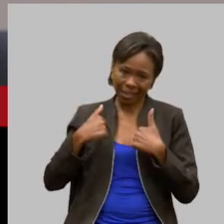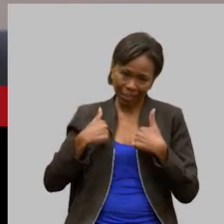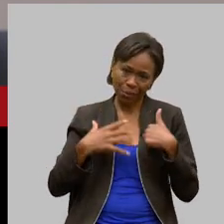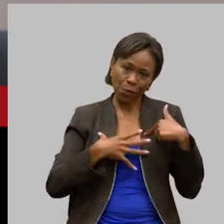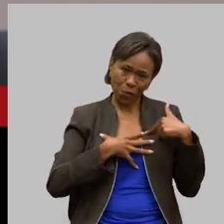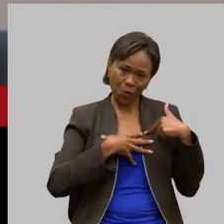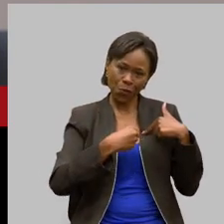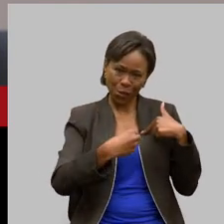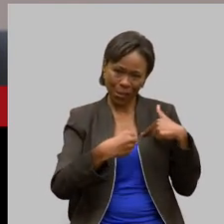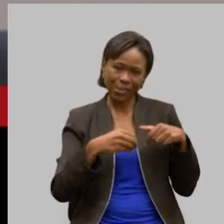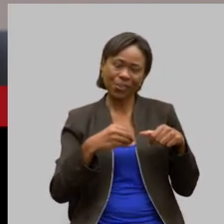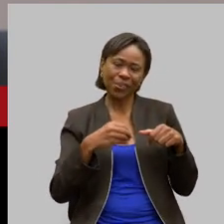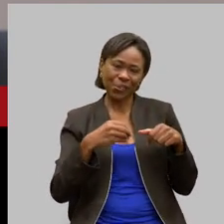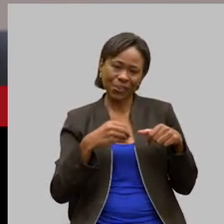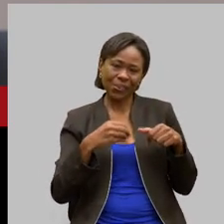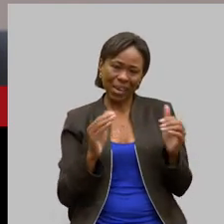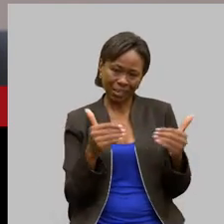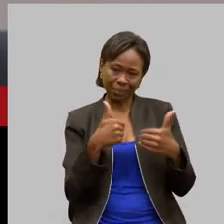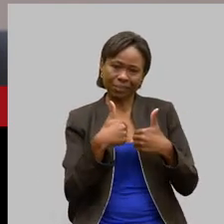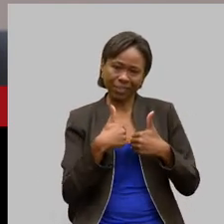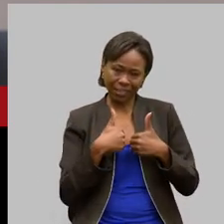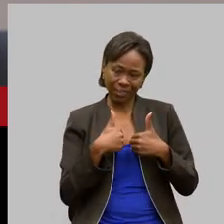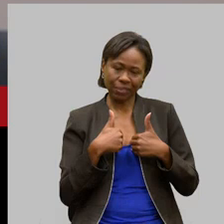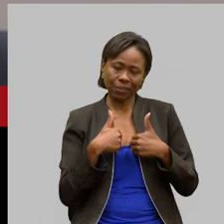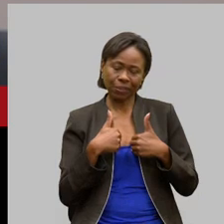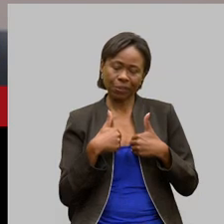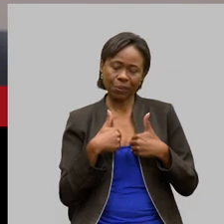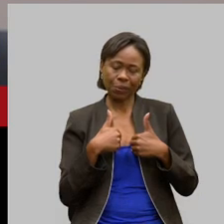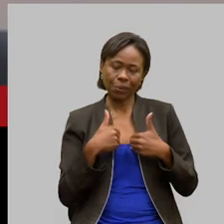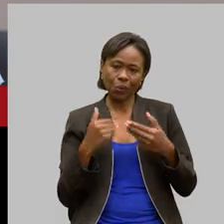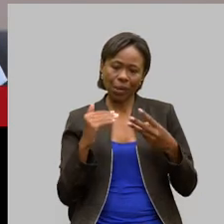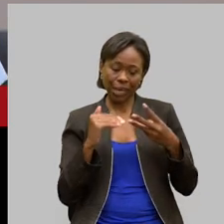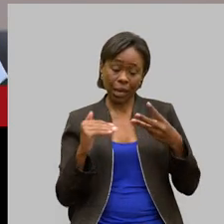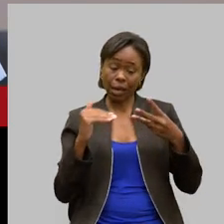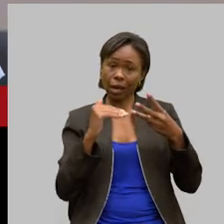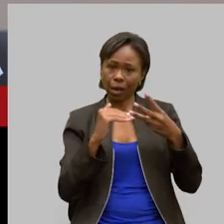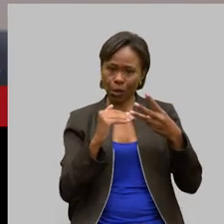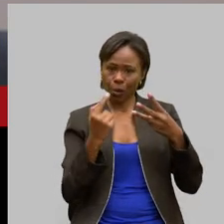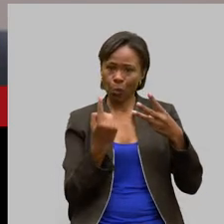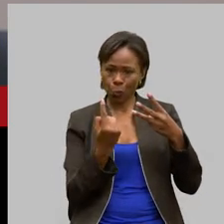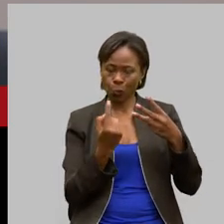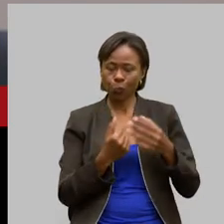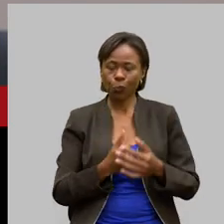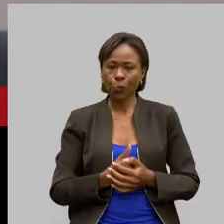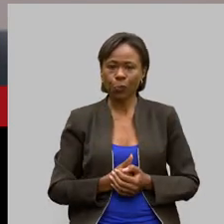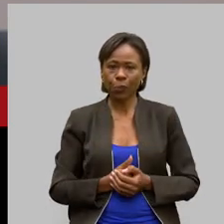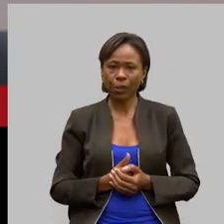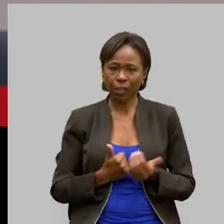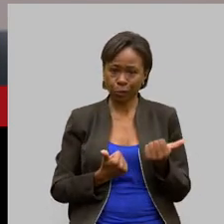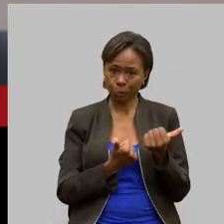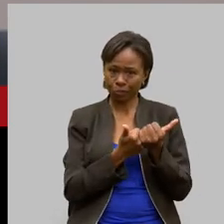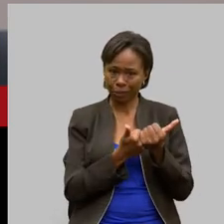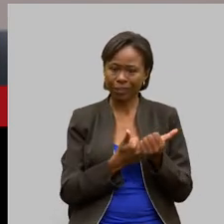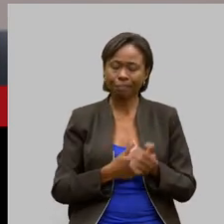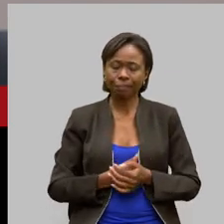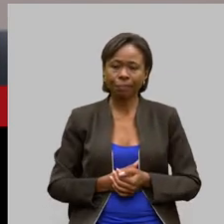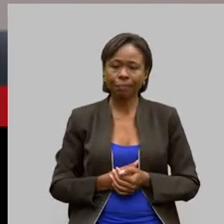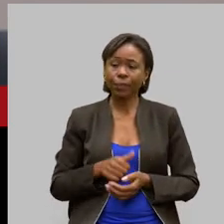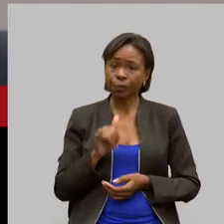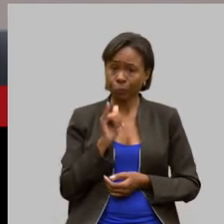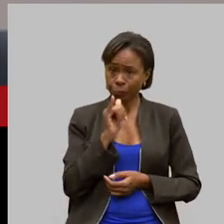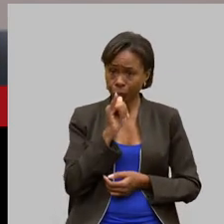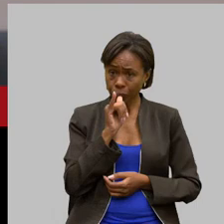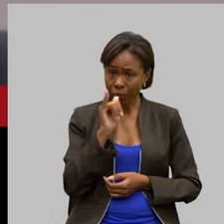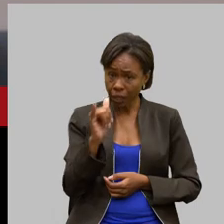filho tem grau um de suporte dizer para você mamãe nós